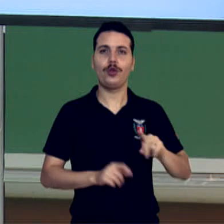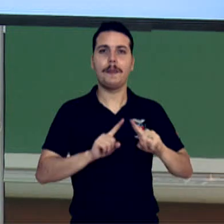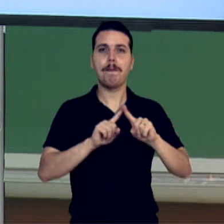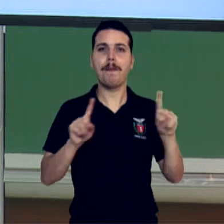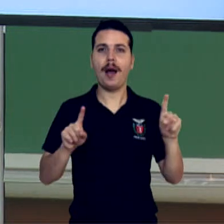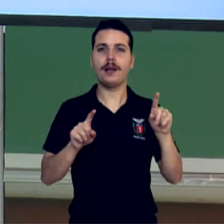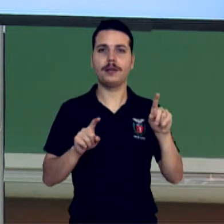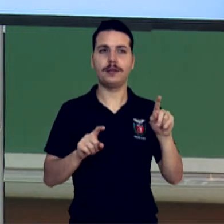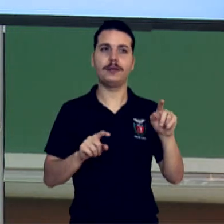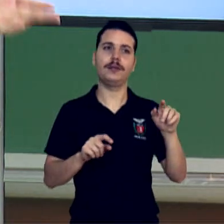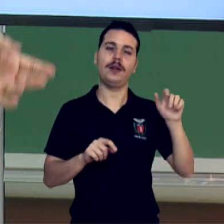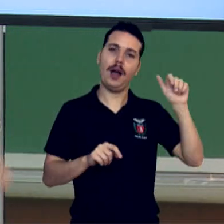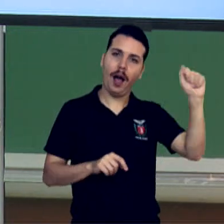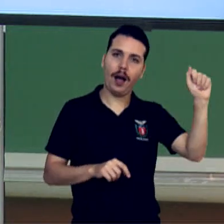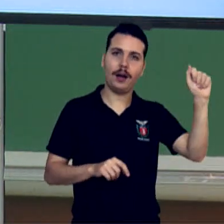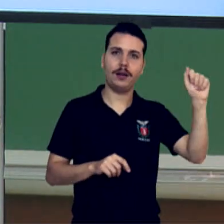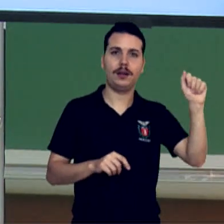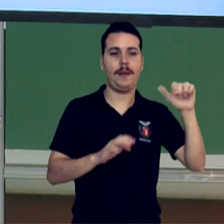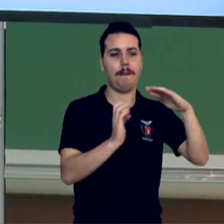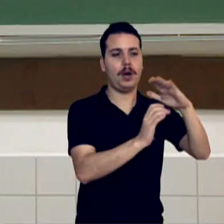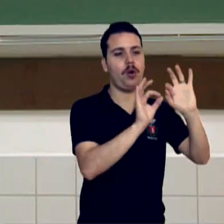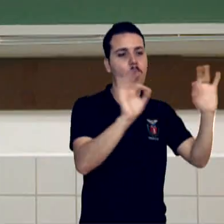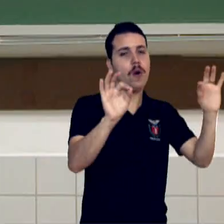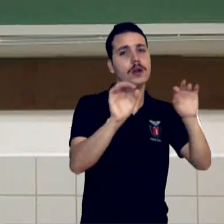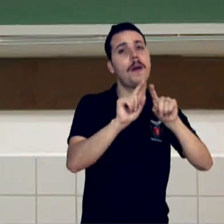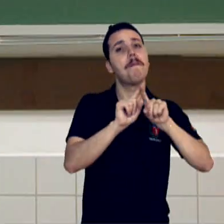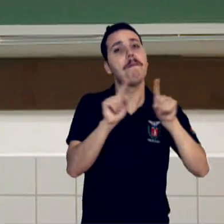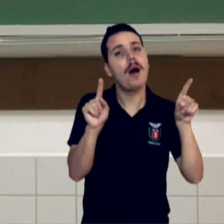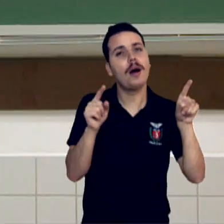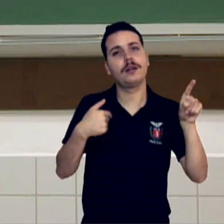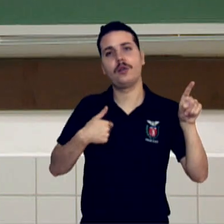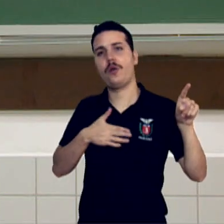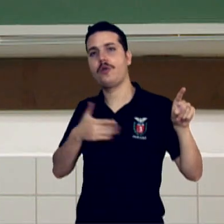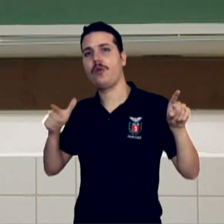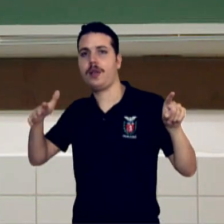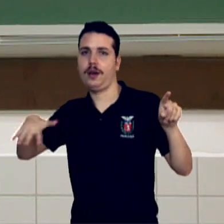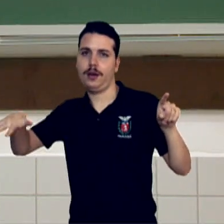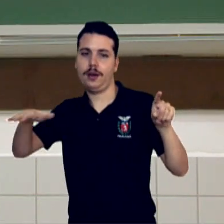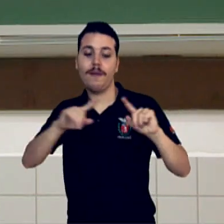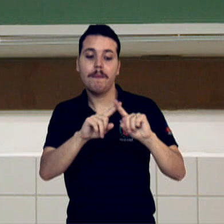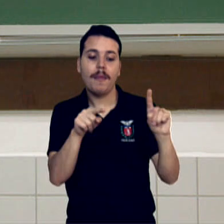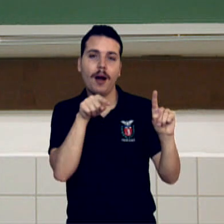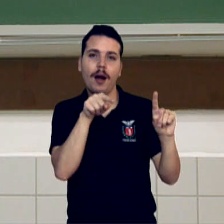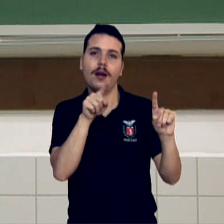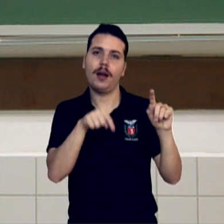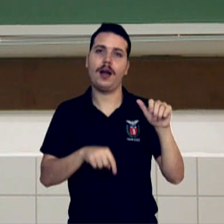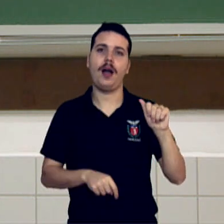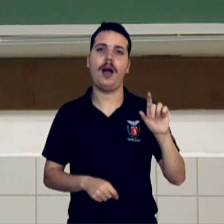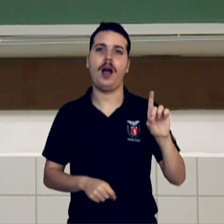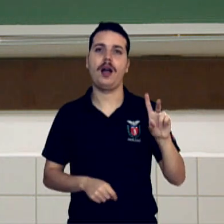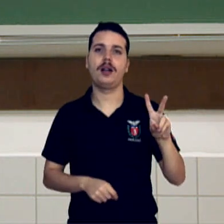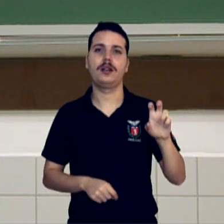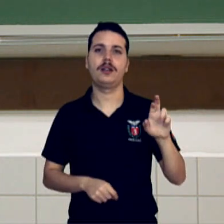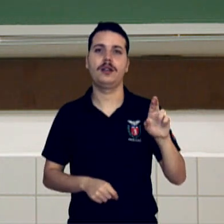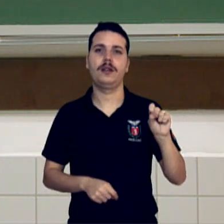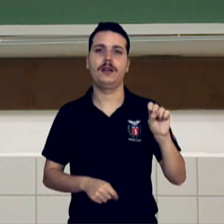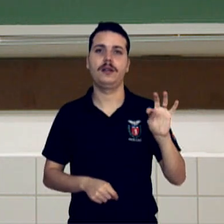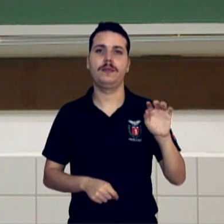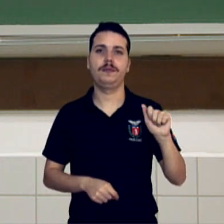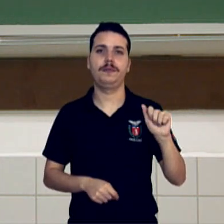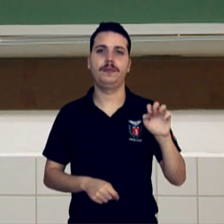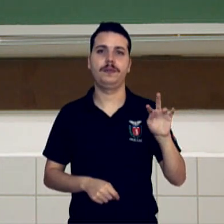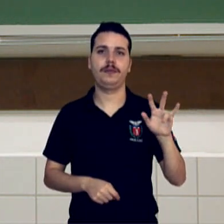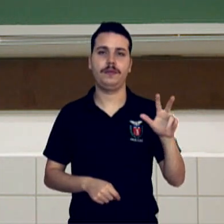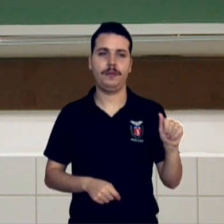empresa é ótima, mas eu gosto de outra área, tá certo? Então, pessoal, eu vou falar agora para